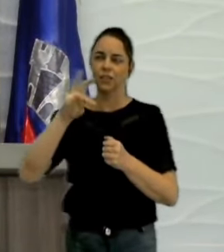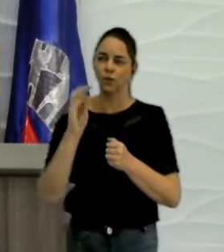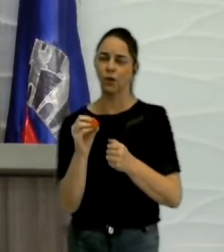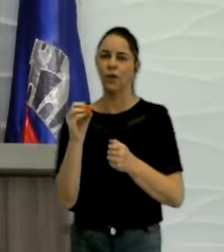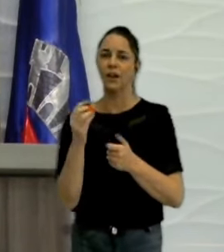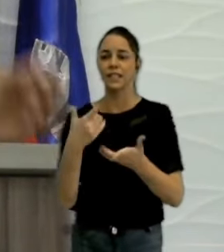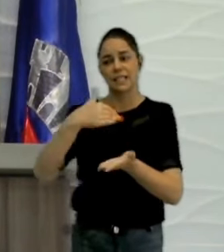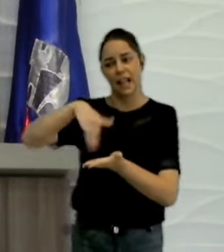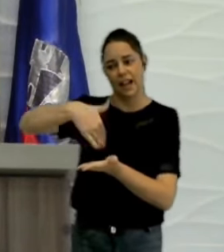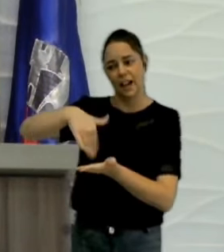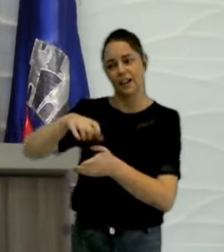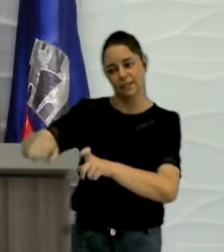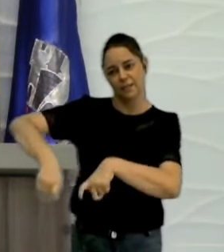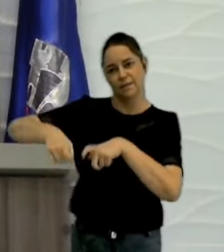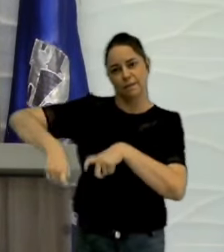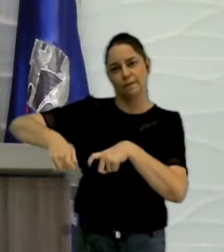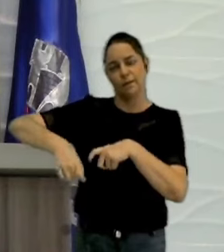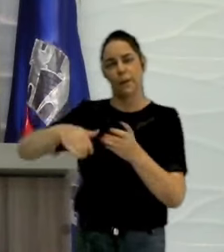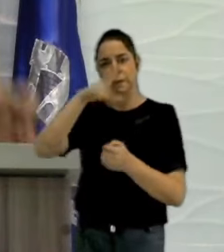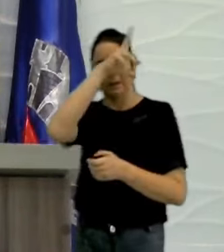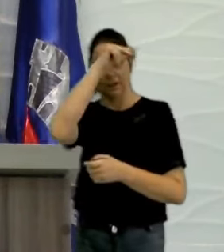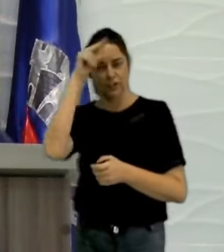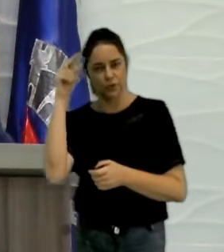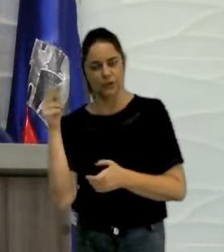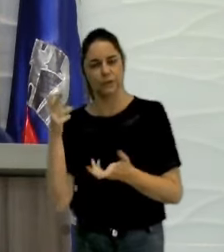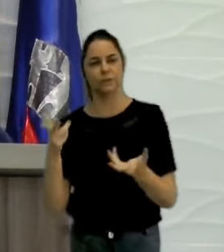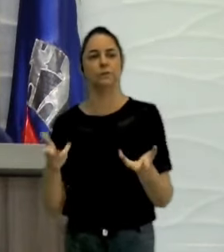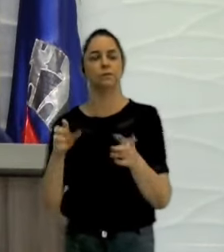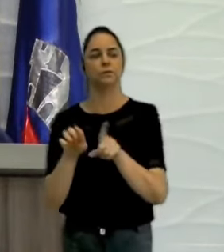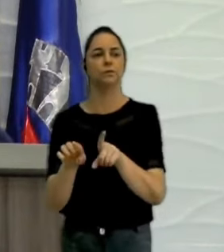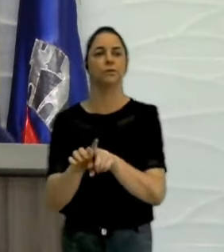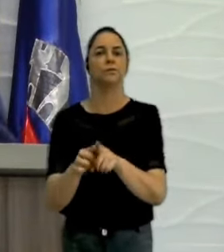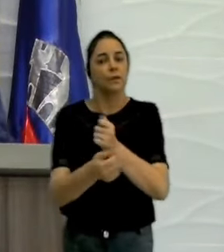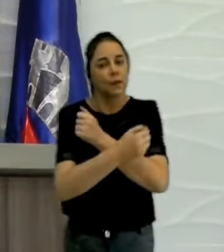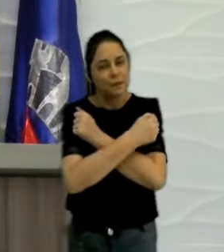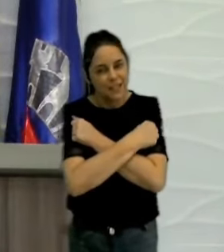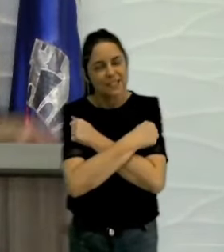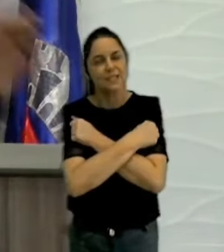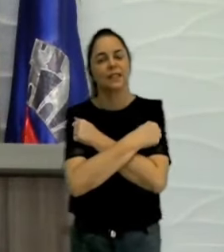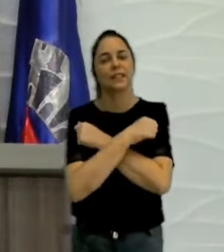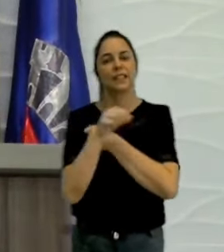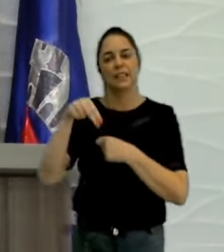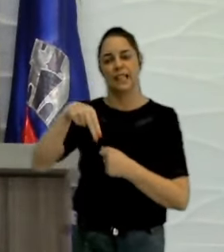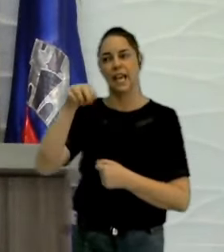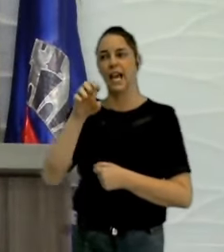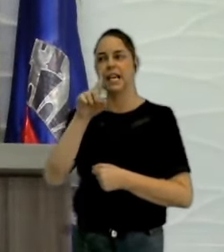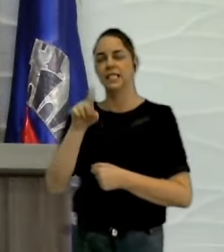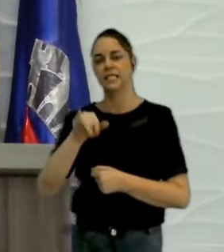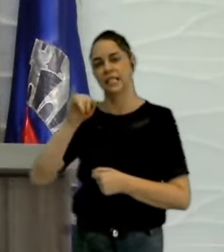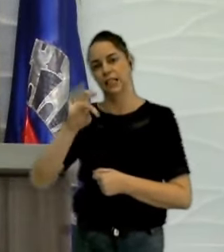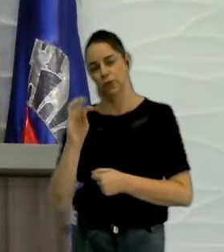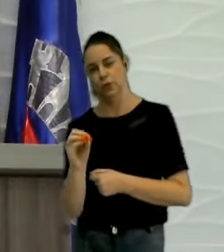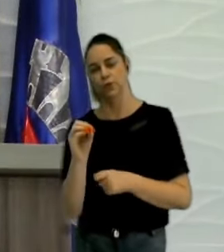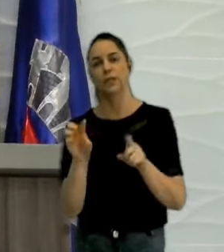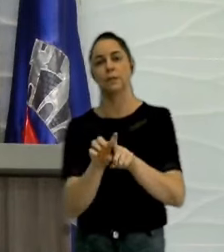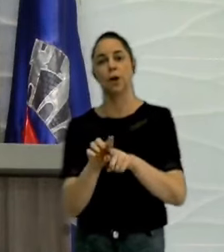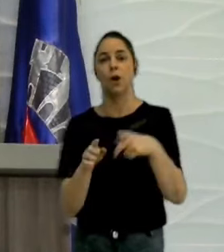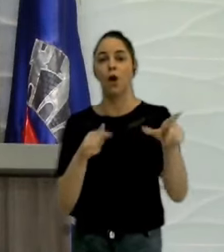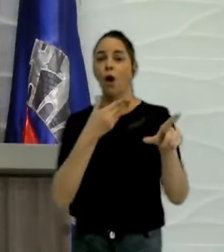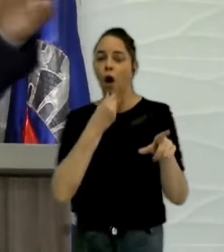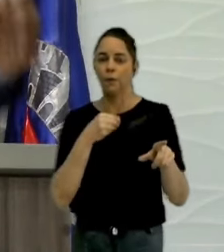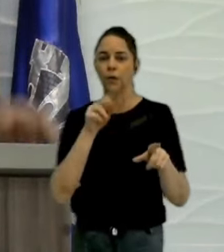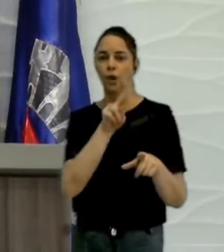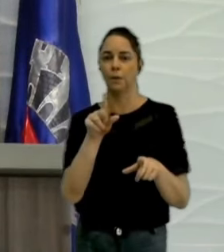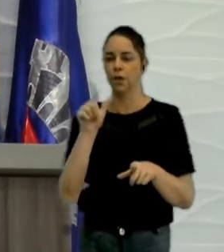Pela Secretaria de Agricultura da Prefeitura. Quero mandar um forte abraço para seu Nezito e Gu, que está arando